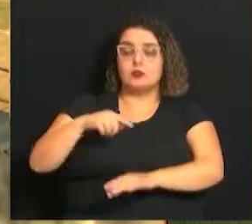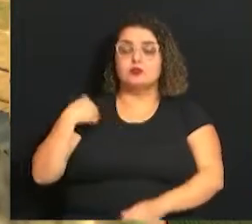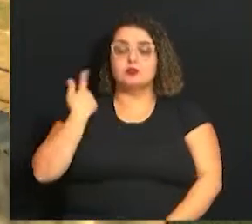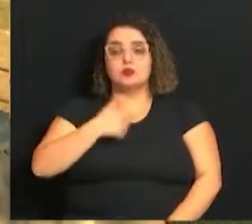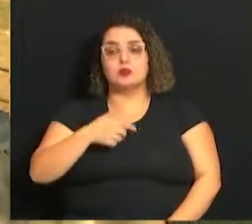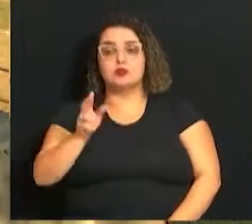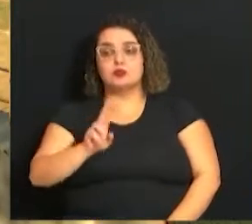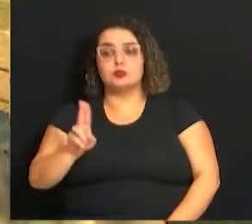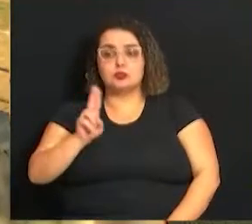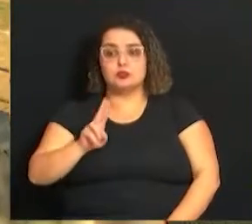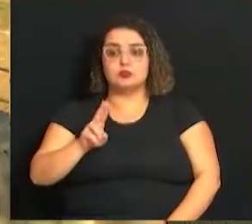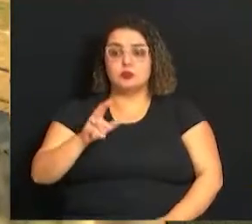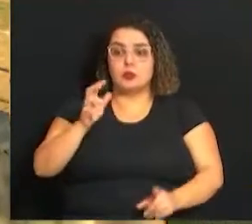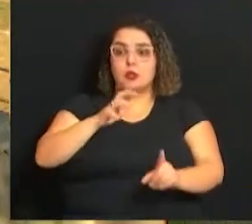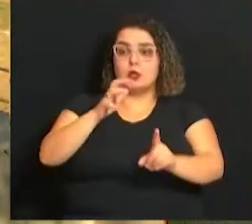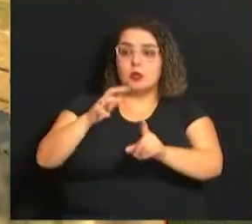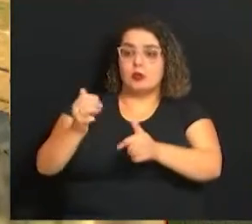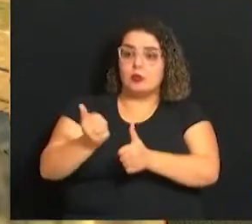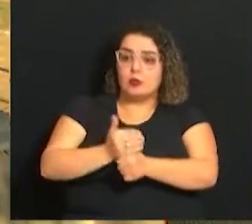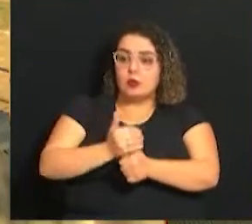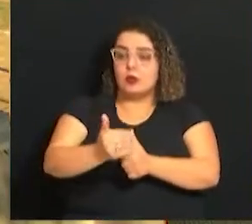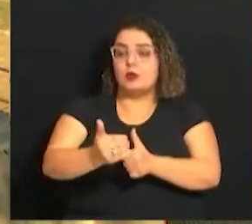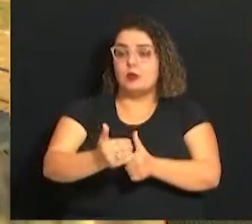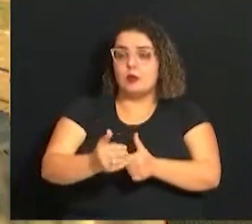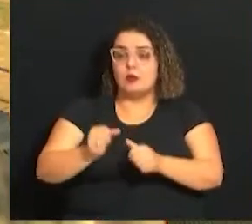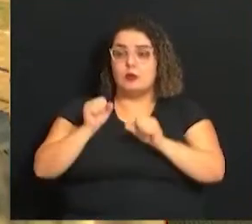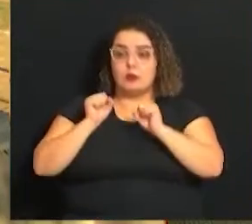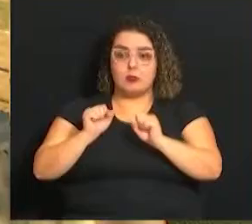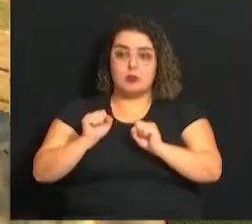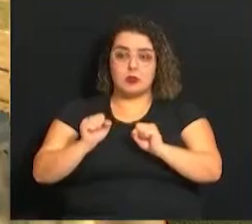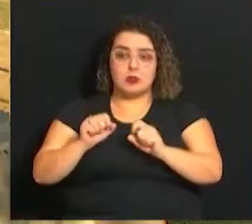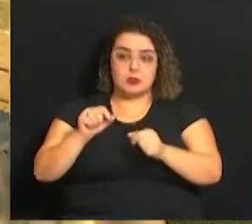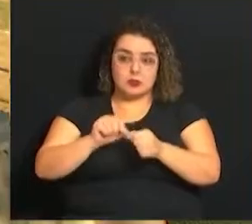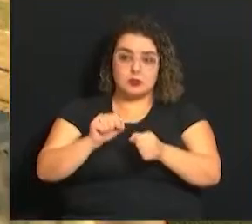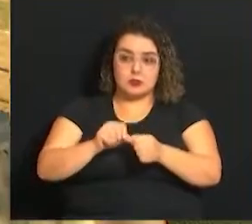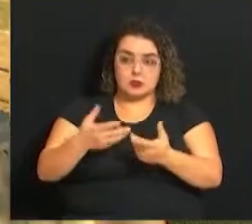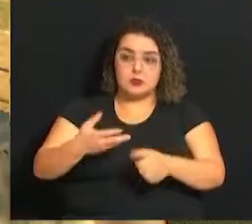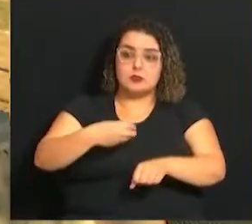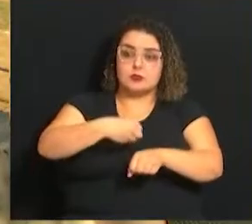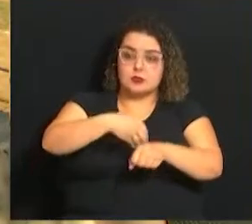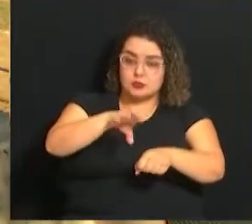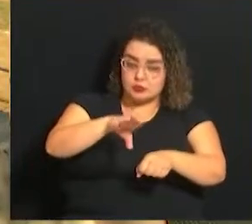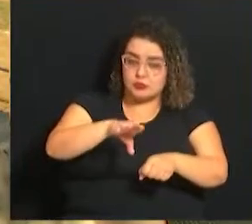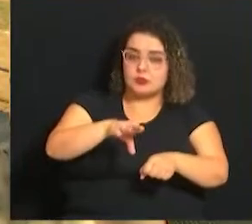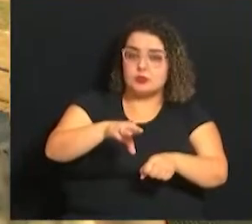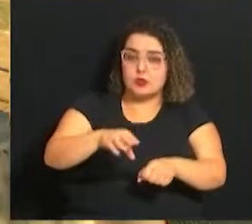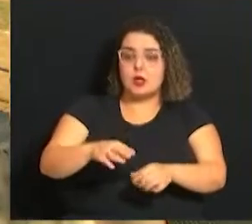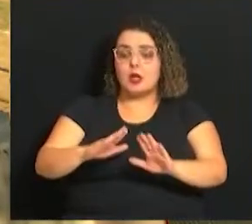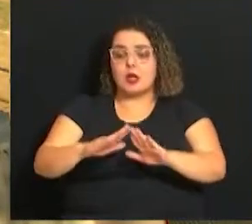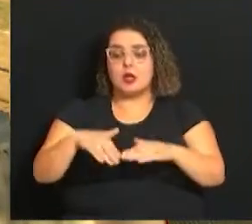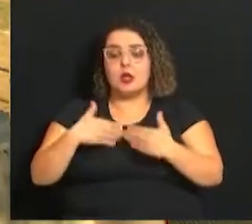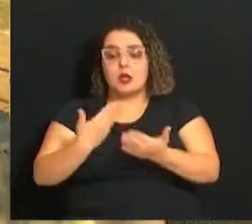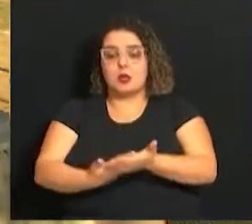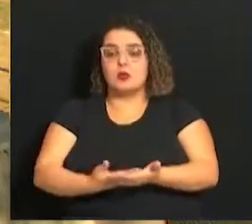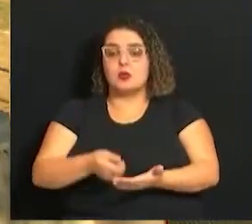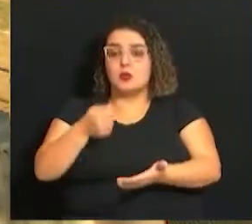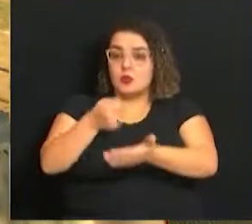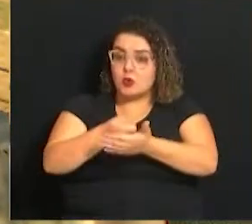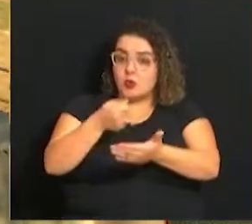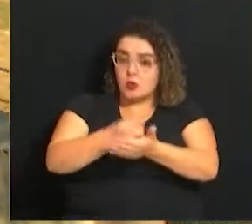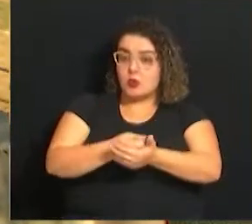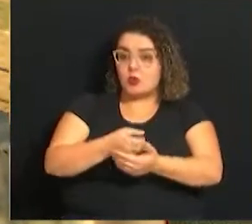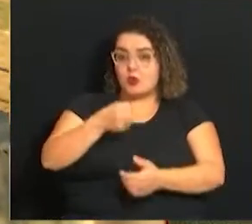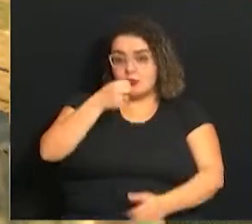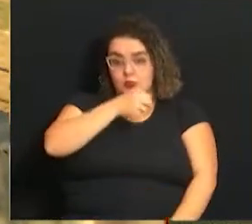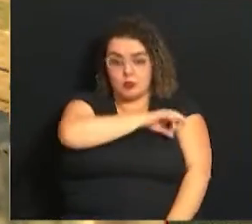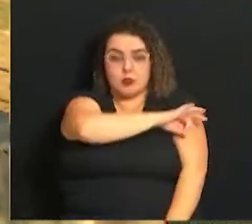assumir o cargo nós utilizamos da influência do mandato para que nós fizéssemos indicações requerimentos